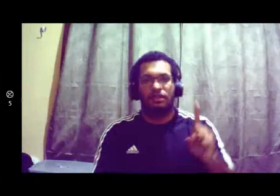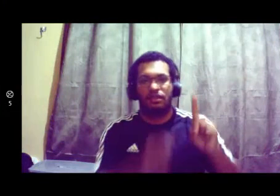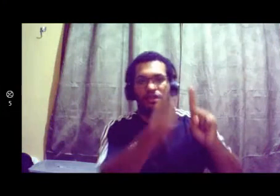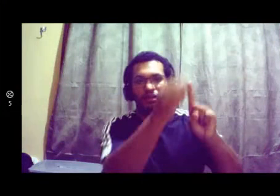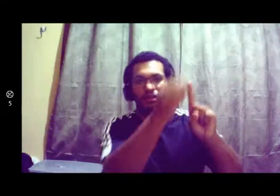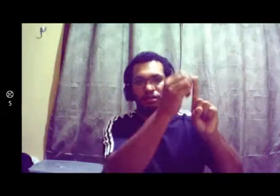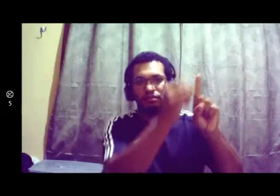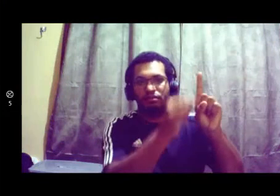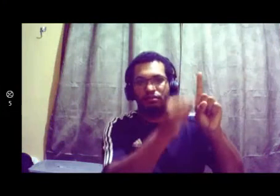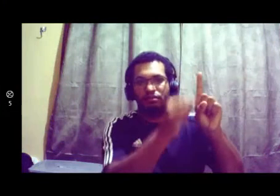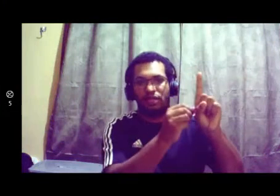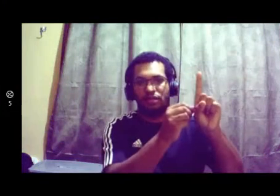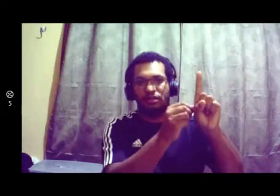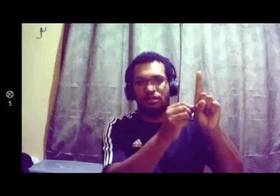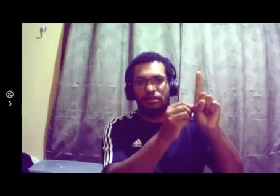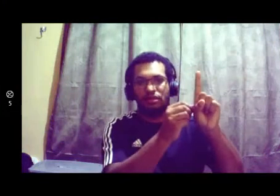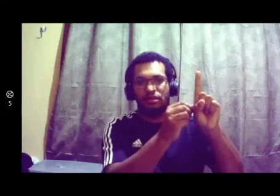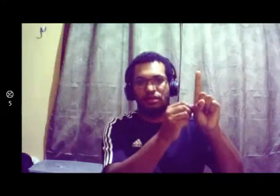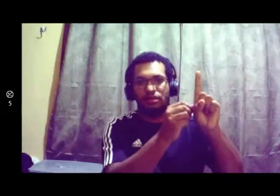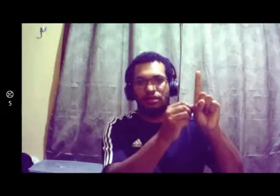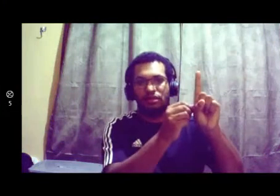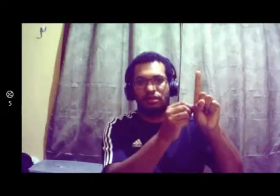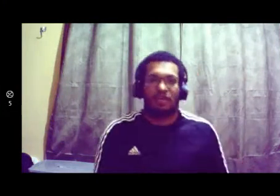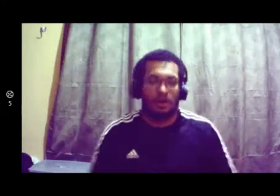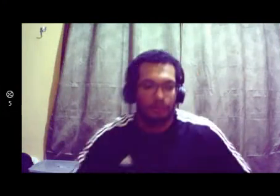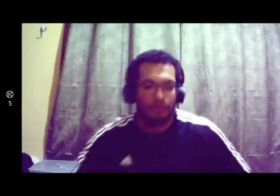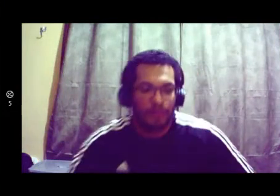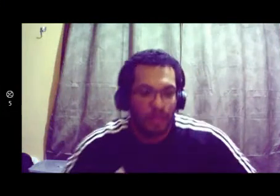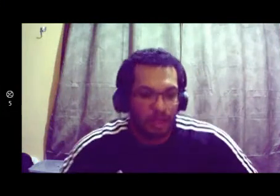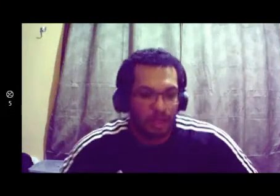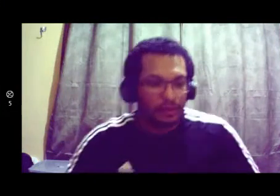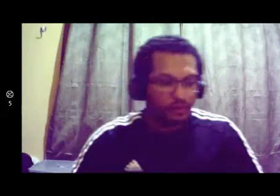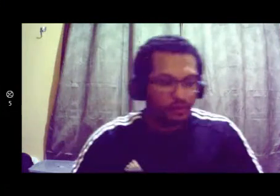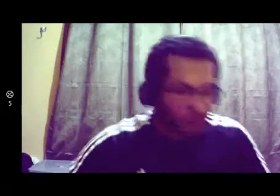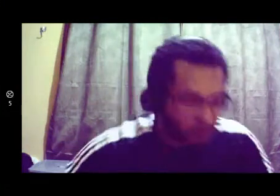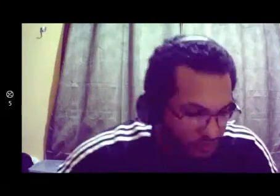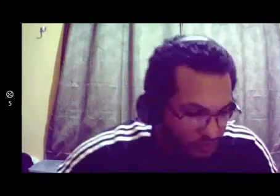6 meses, tá bom? Aí ficaria melhor.